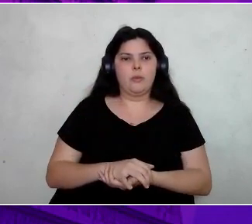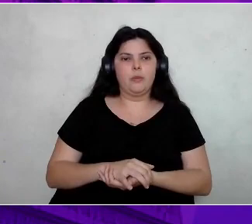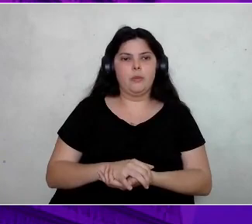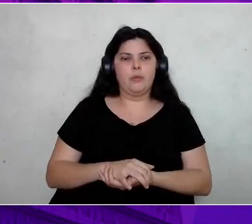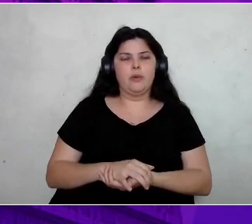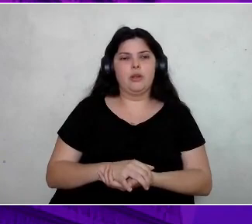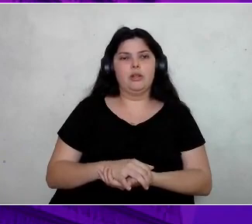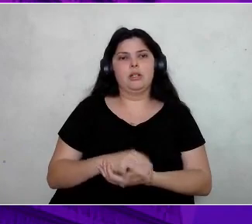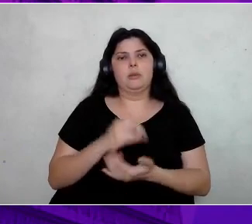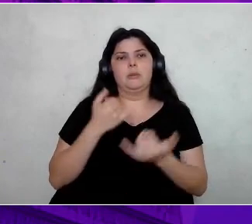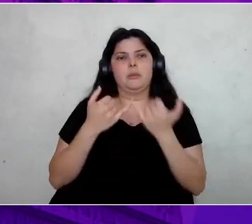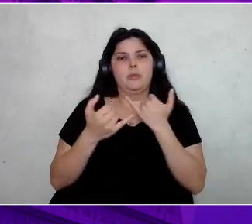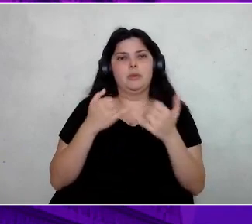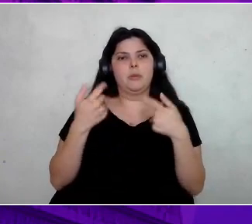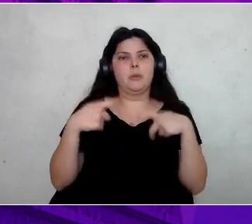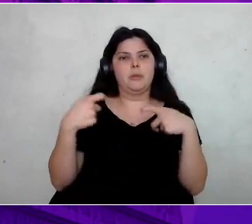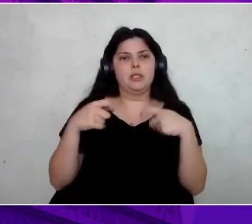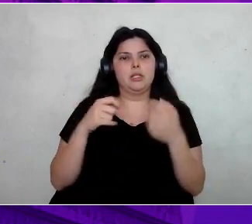que